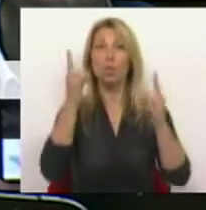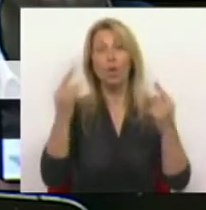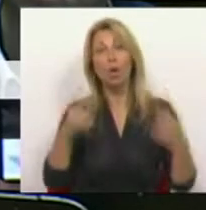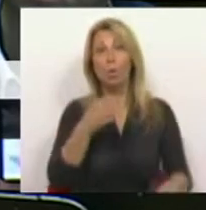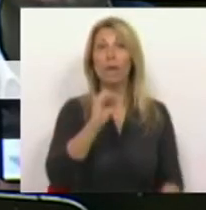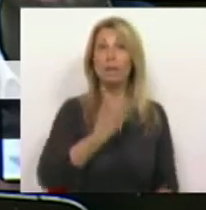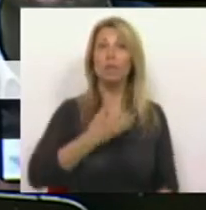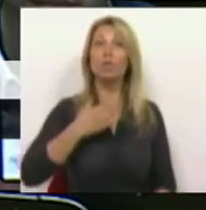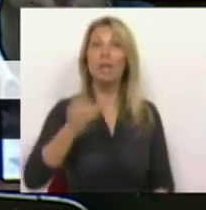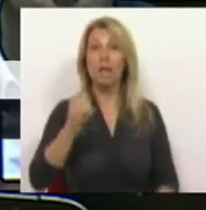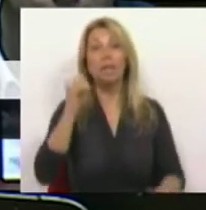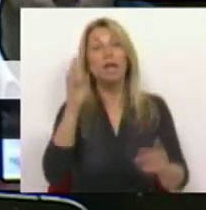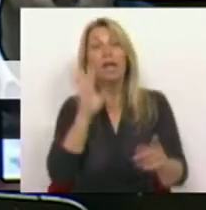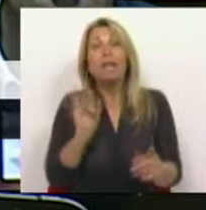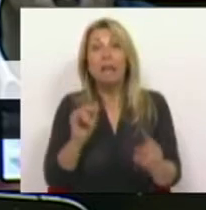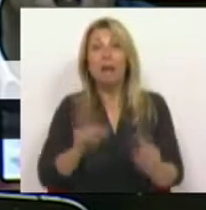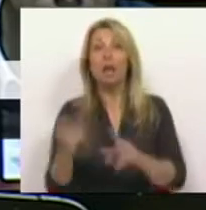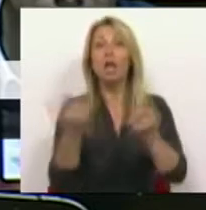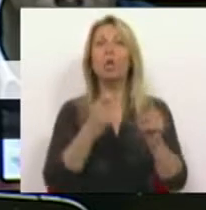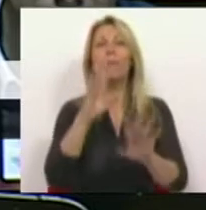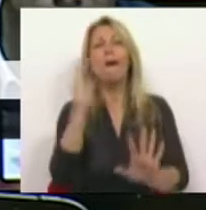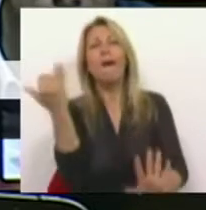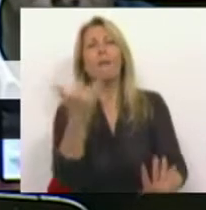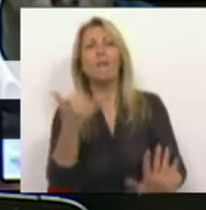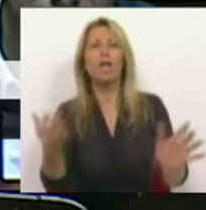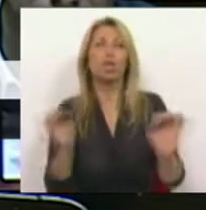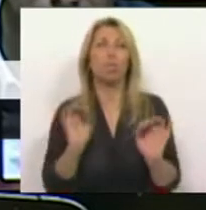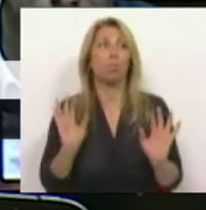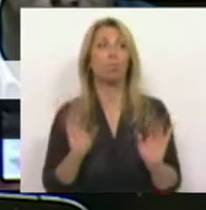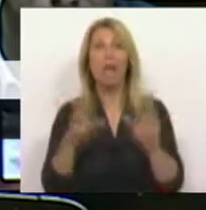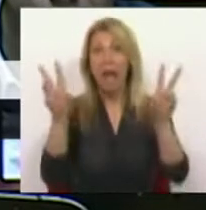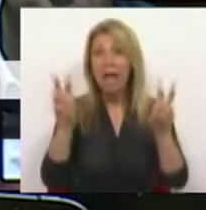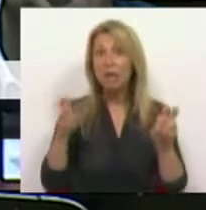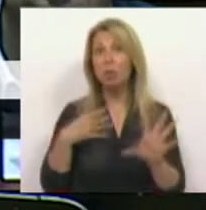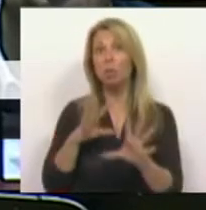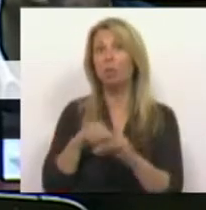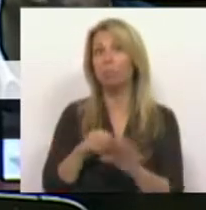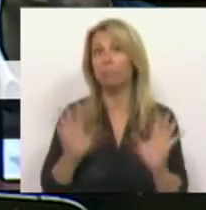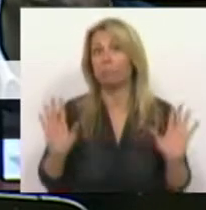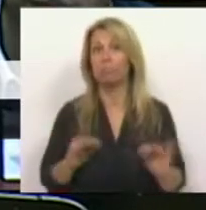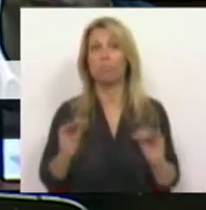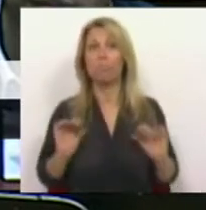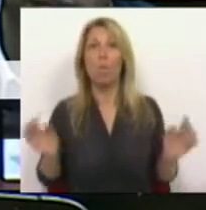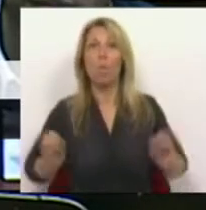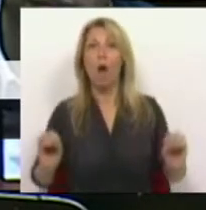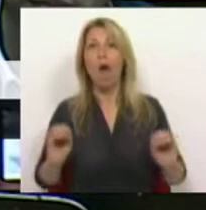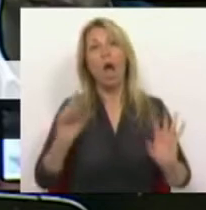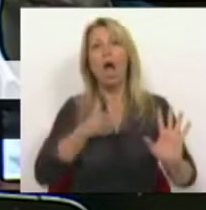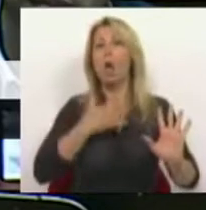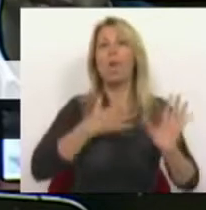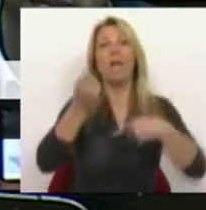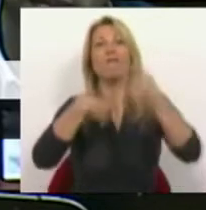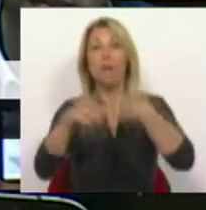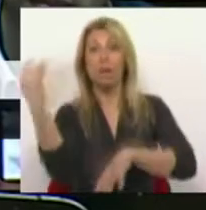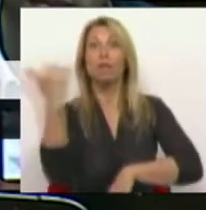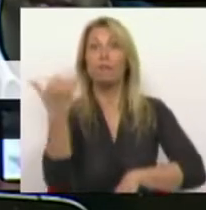têm tentado fazer neste debate, fingir que não têm nada a ver com o assunto e dizer-nos que não querem uma venda, porque